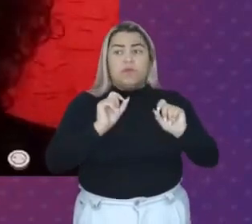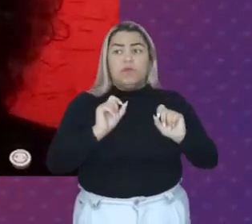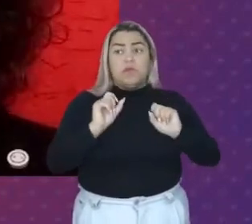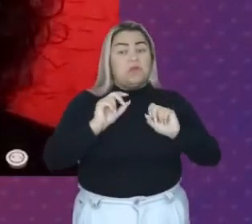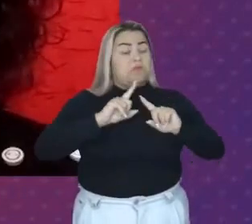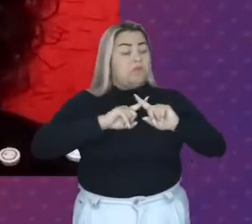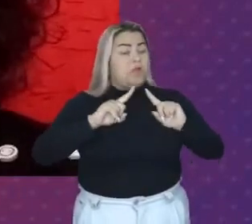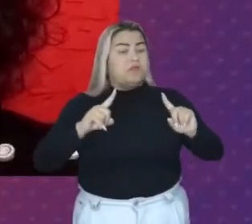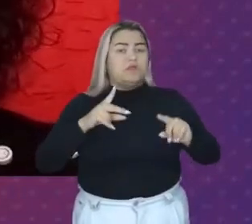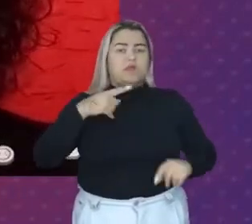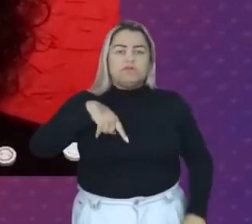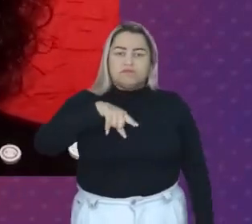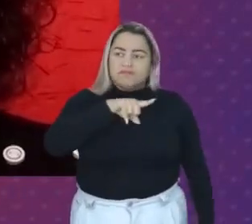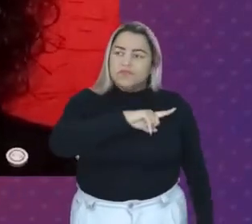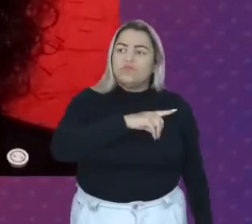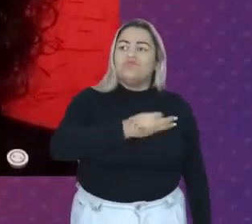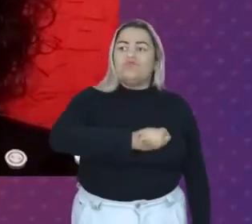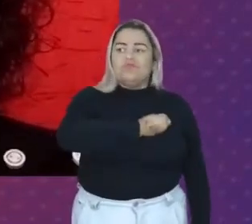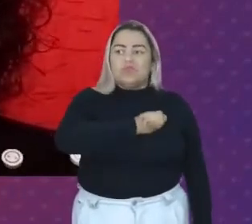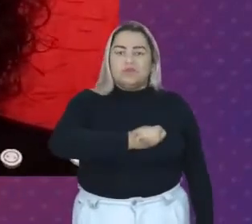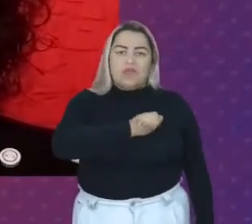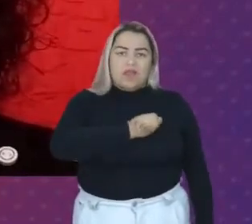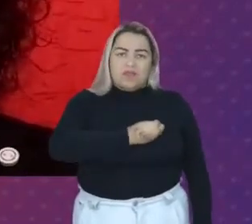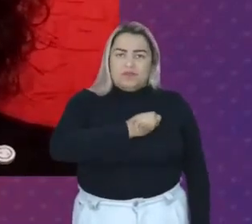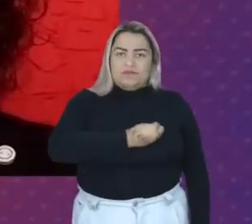a nossa vida é sempre